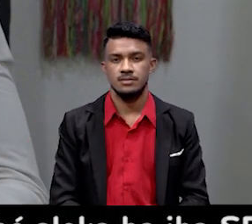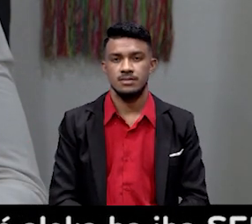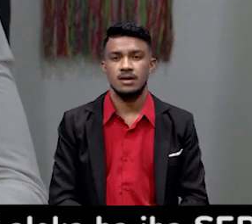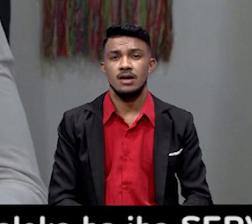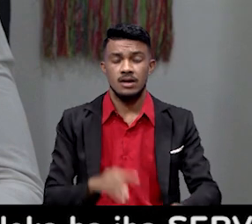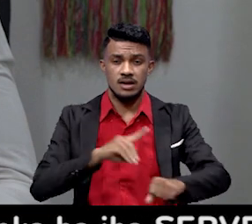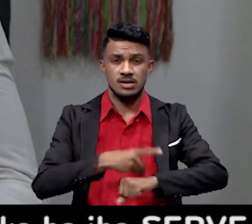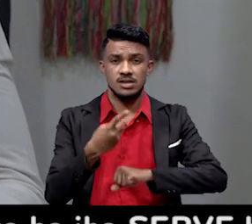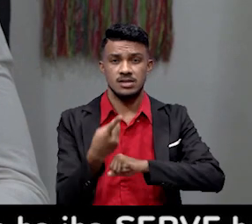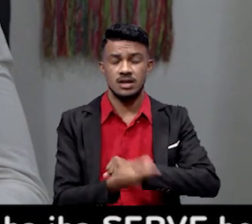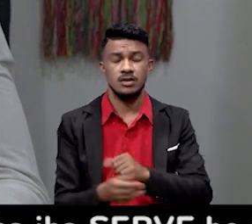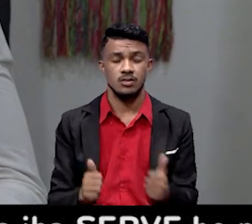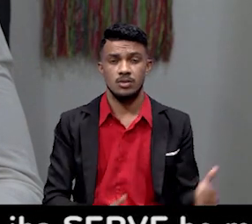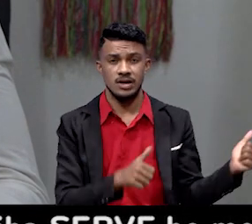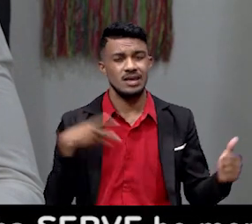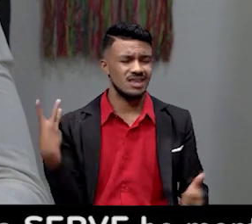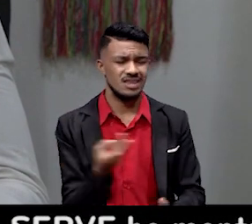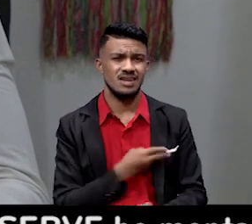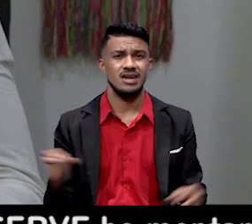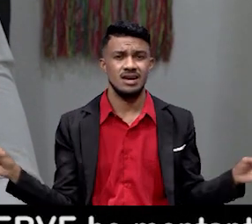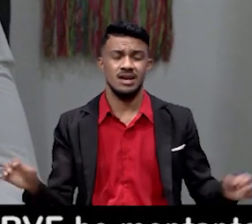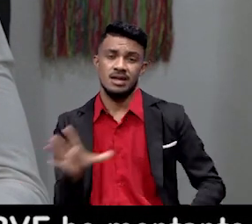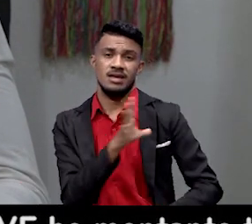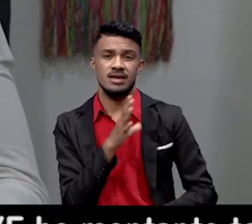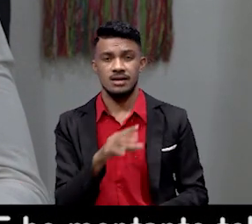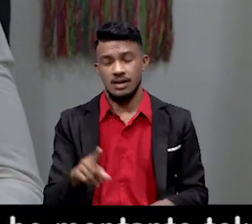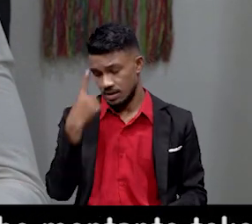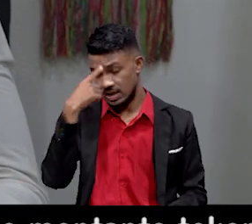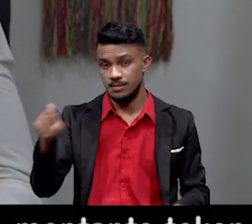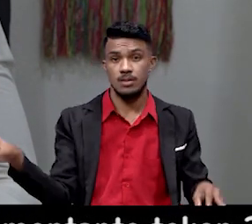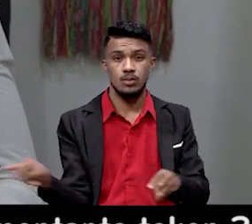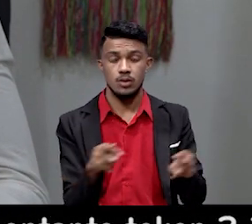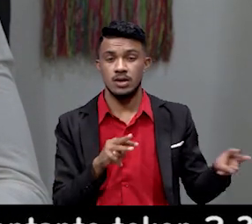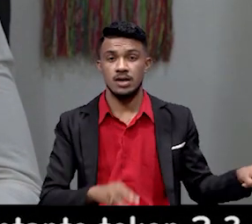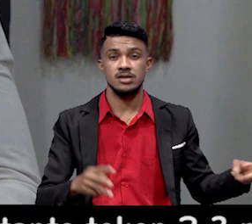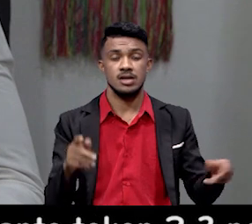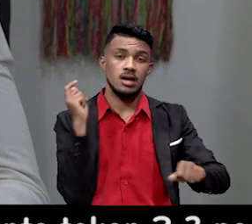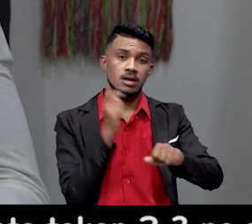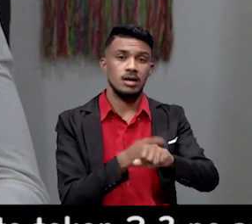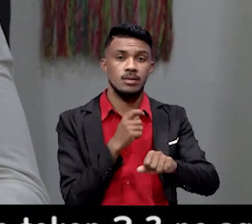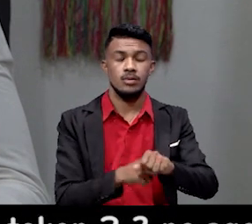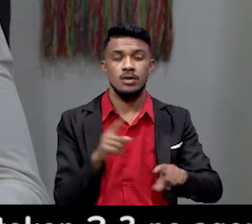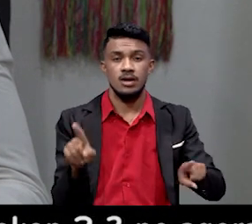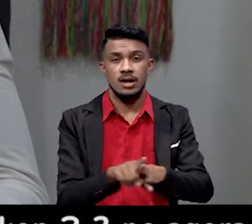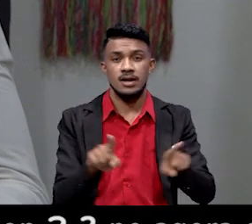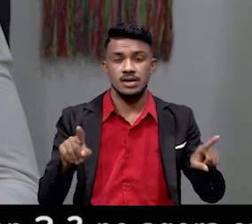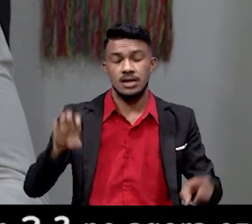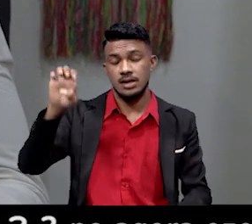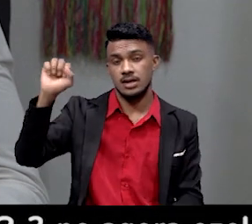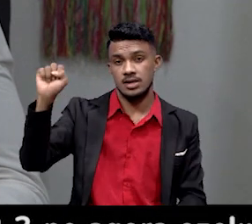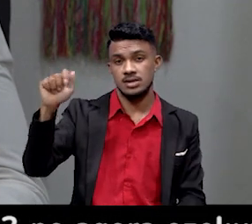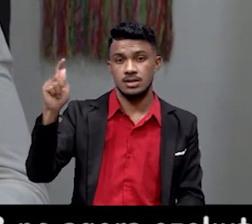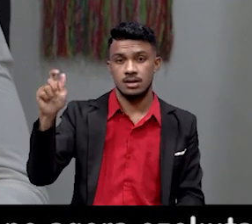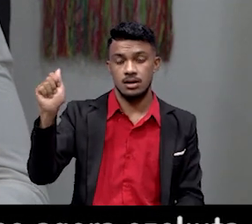desastres naturais ser tu irmã e que ita lá espera também a mudança, a alteração climática. Portanto, estatal, a nessa nós, a